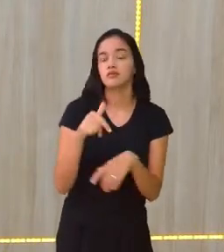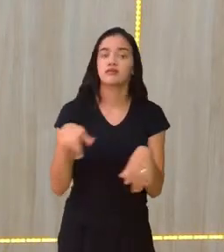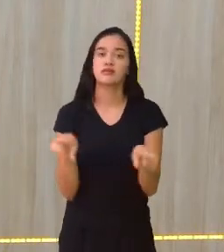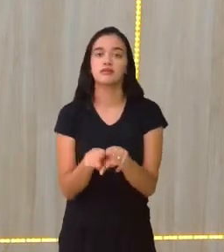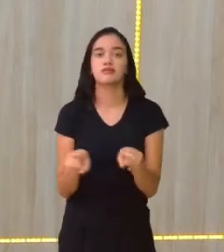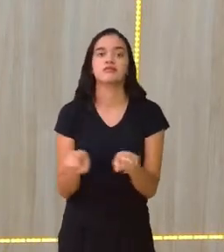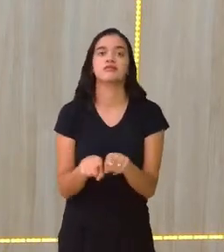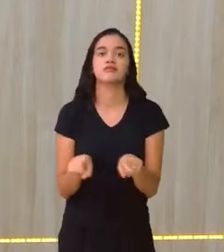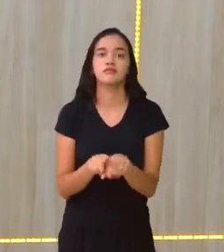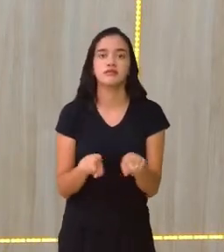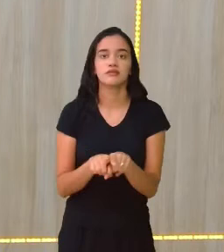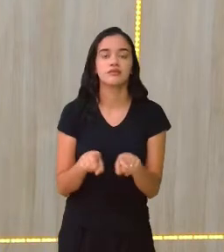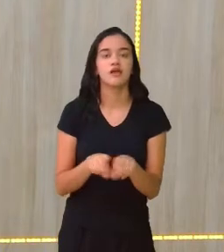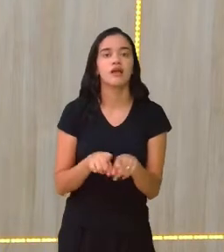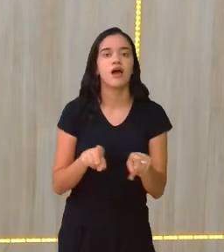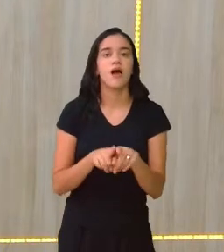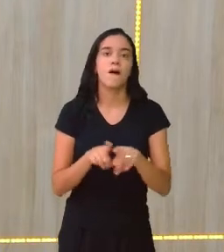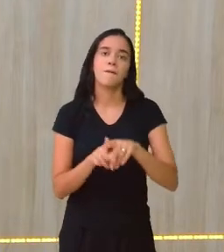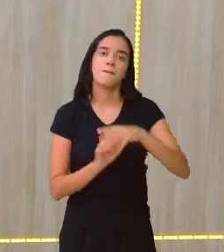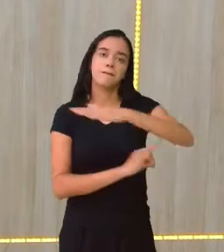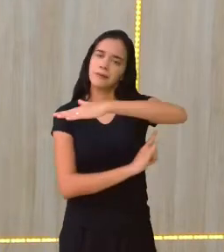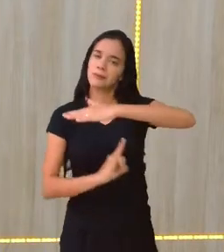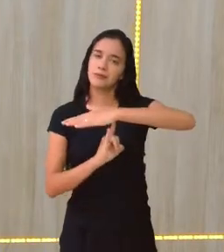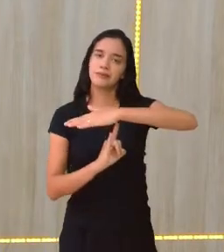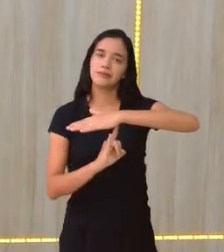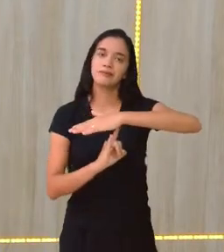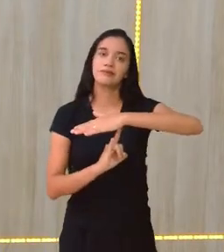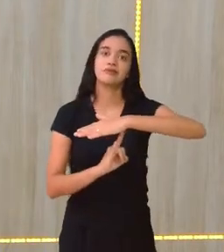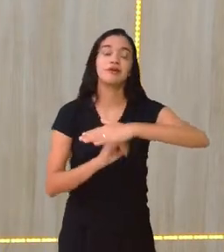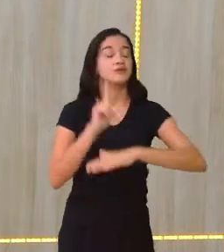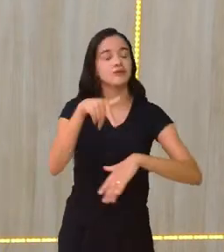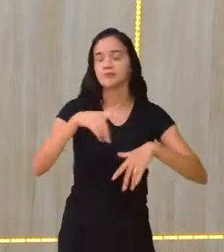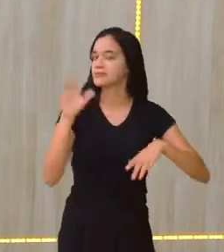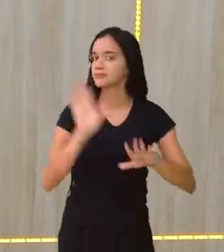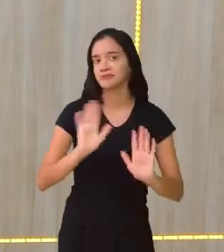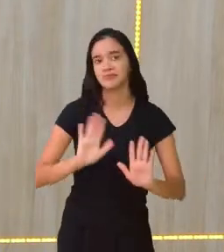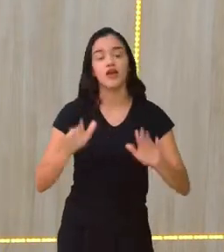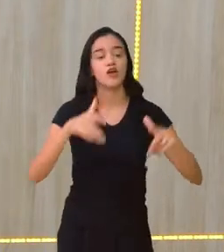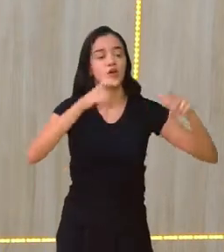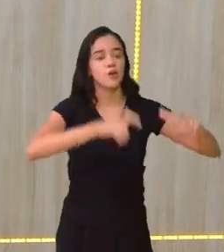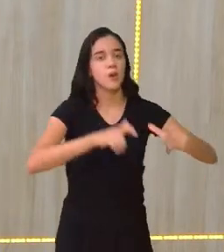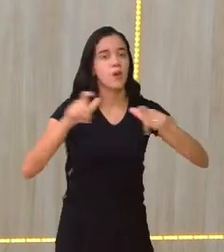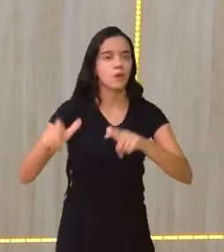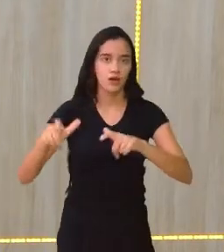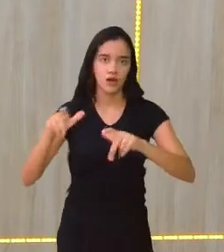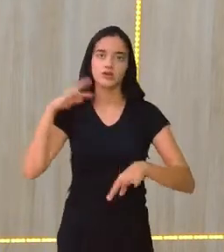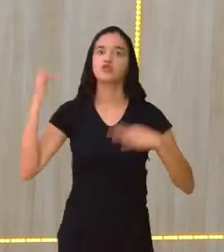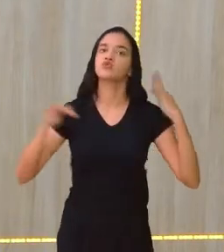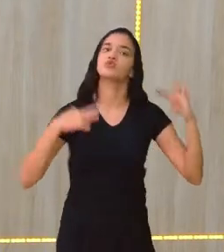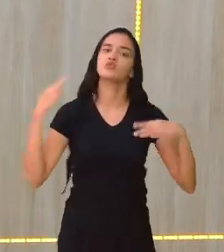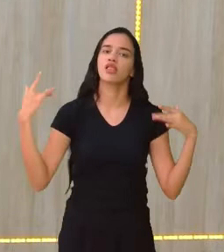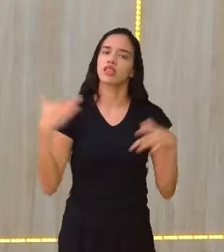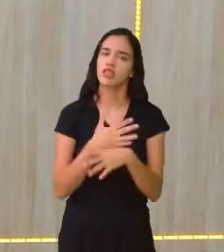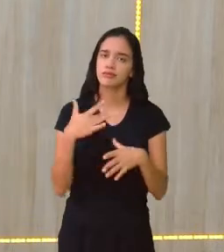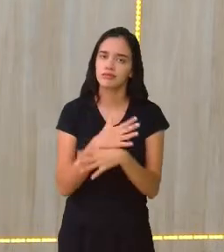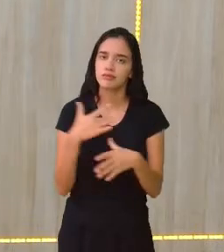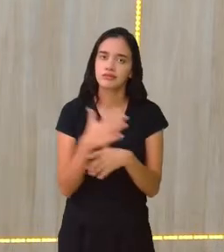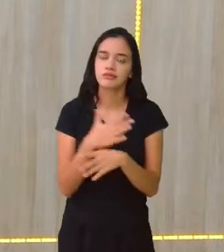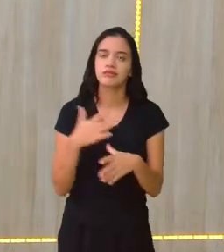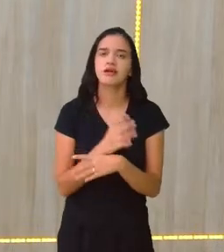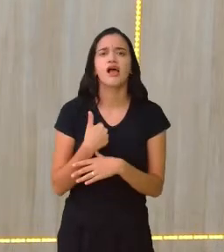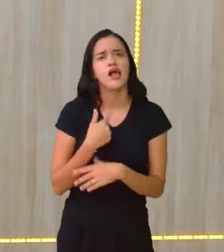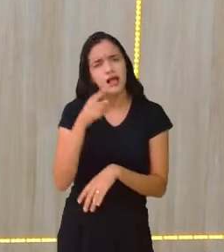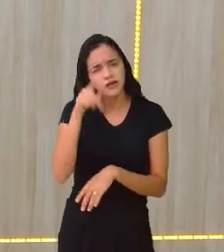passa por pontos turísticos, né, da cidade. O rio está ali a todo momento. Então,